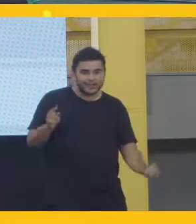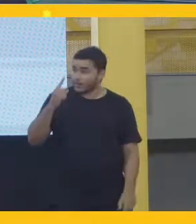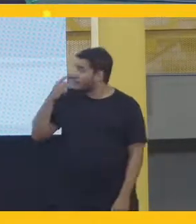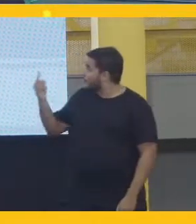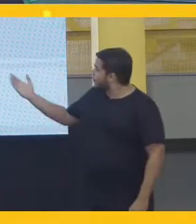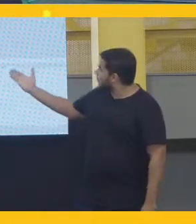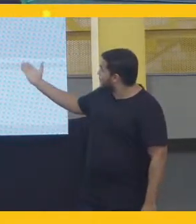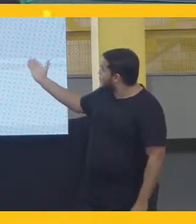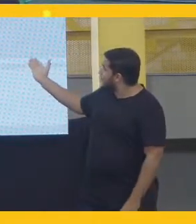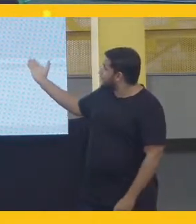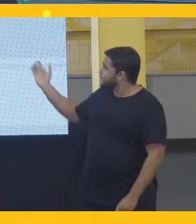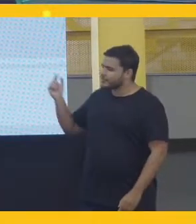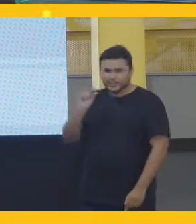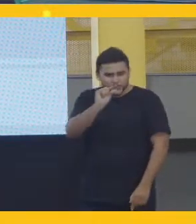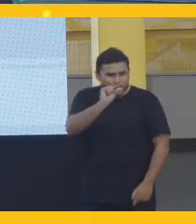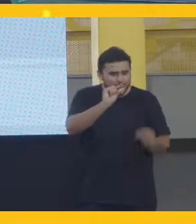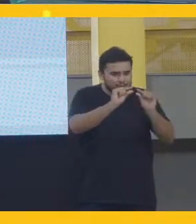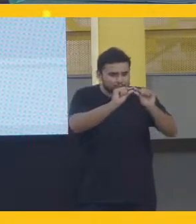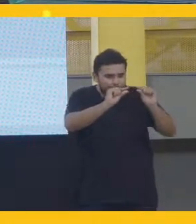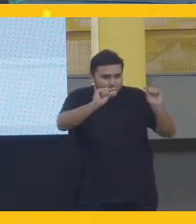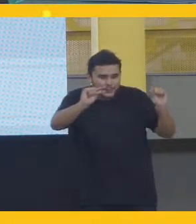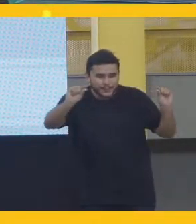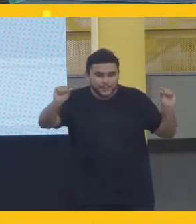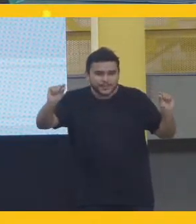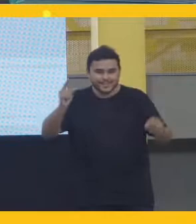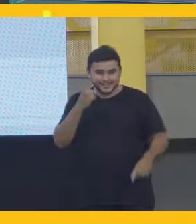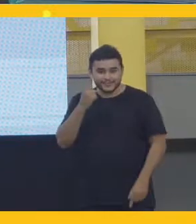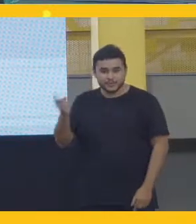Pincelzinho paralelo, bem fininho.